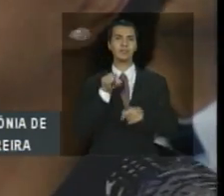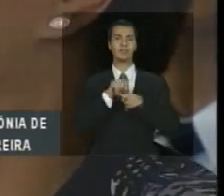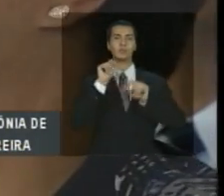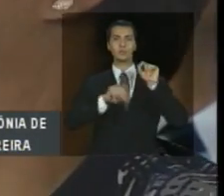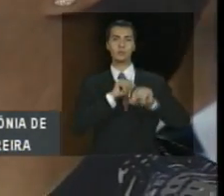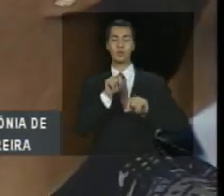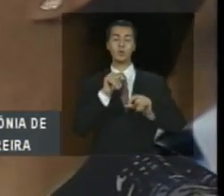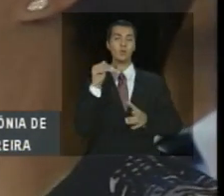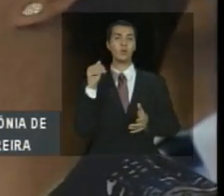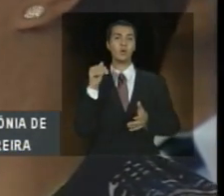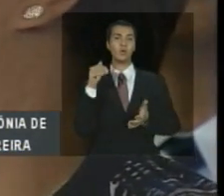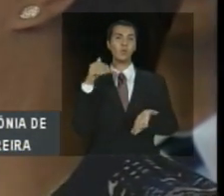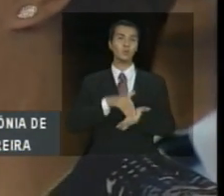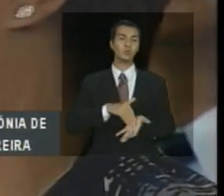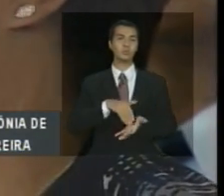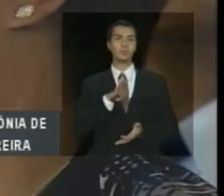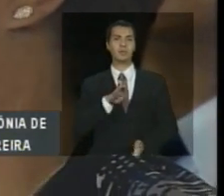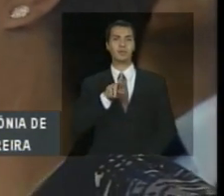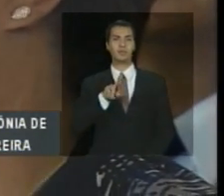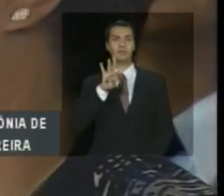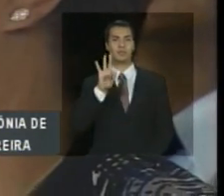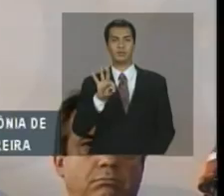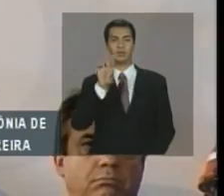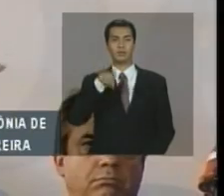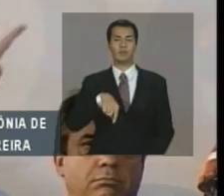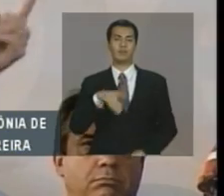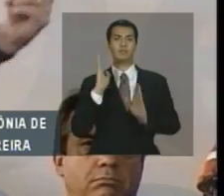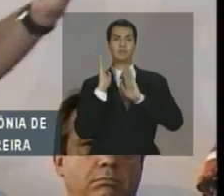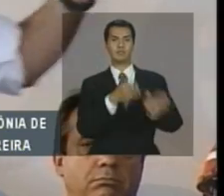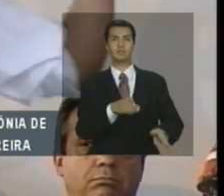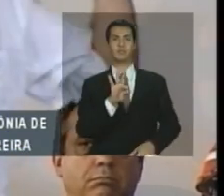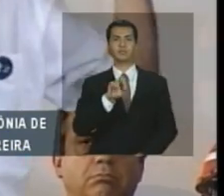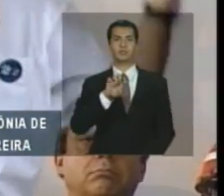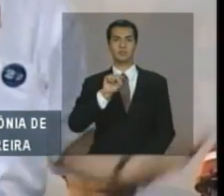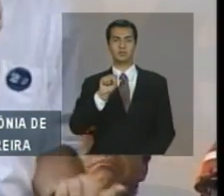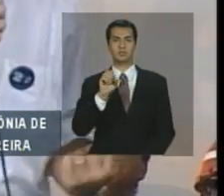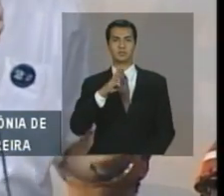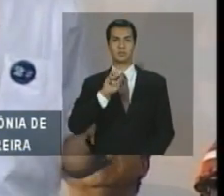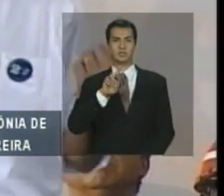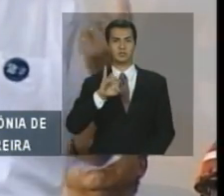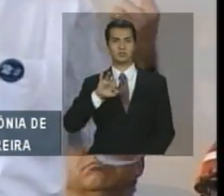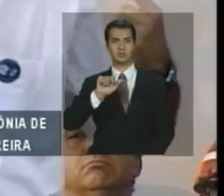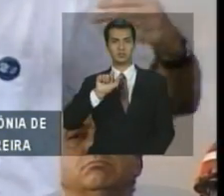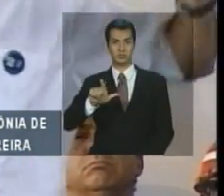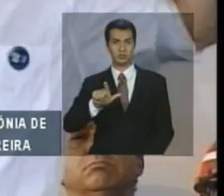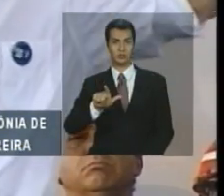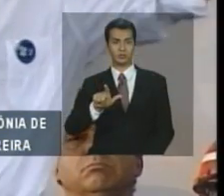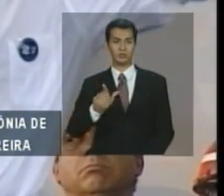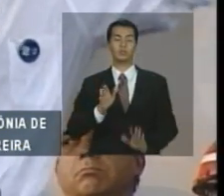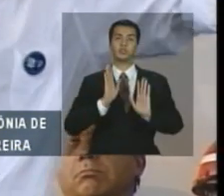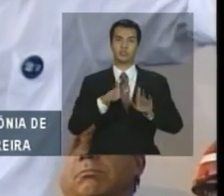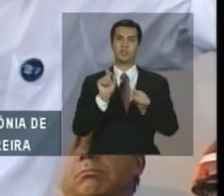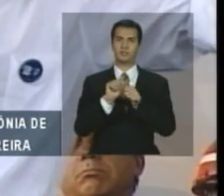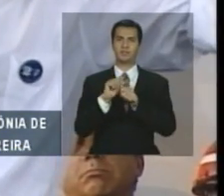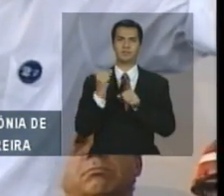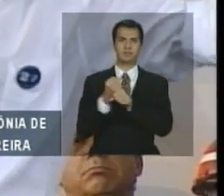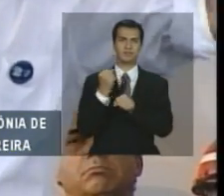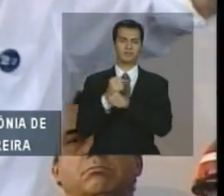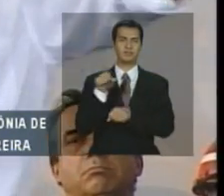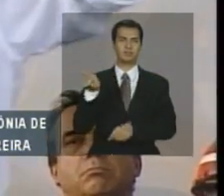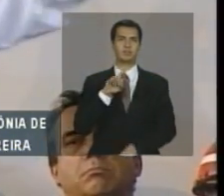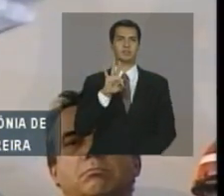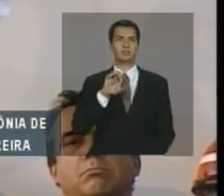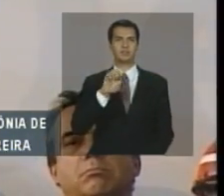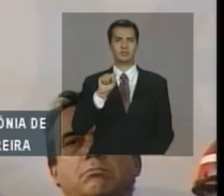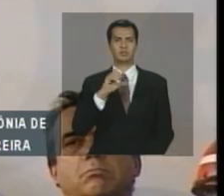nos faltava, né, que era o BRT da Transbrasil. Né, o BRT da, a gente já está fazendo a Transoeste, inaugura em maio,